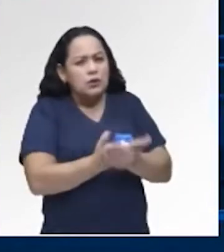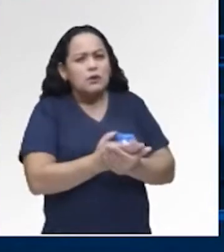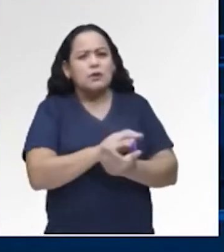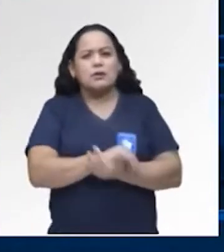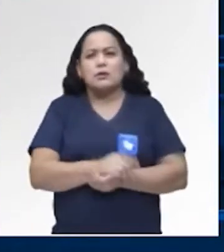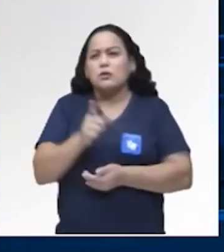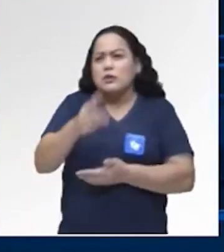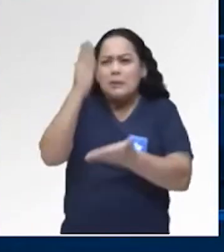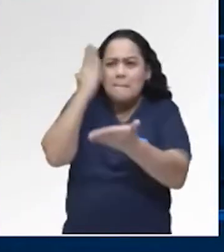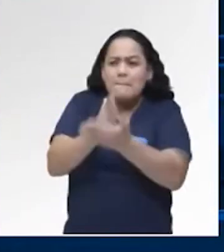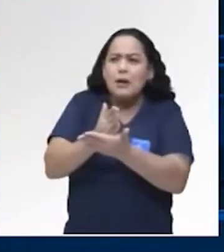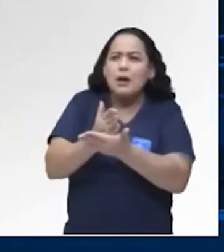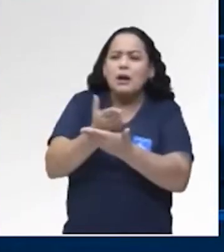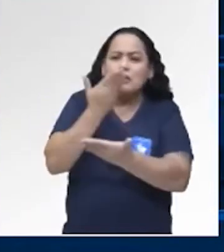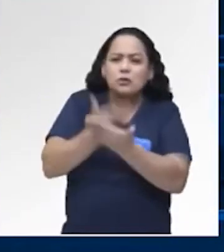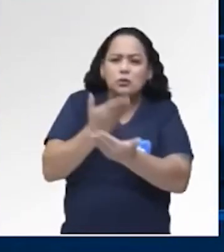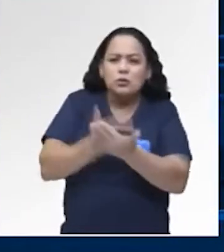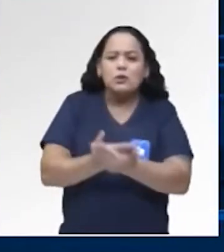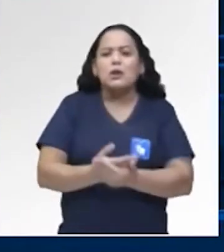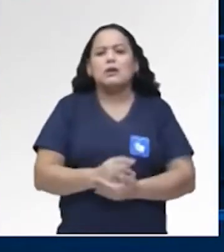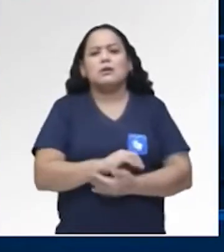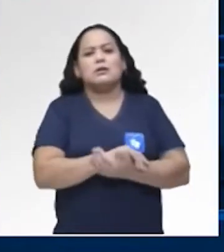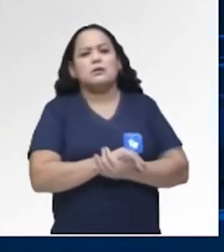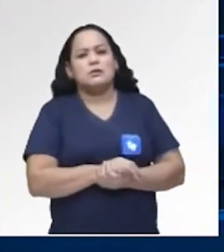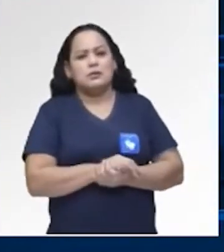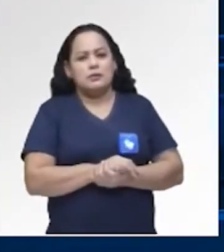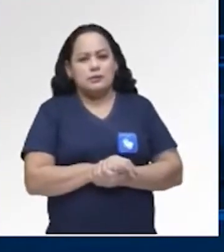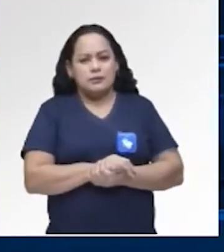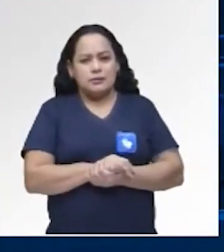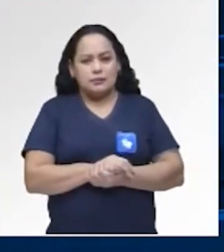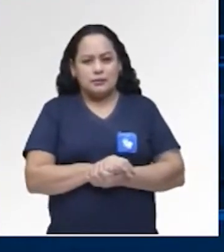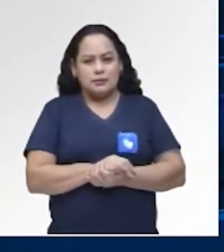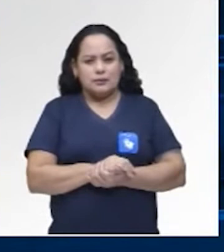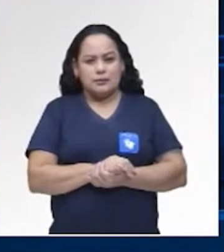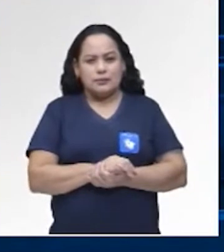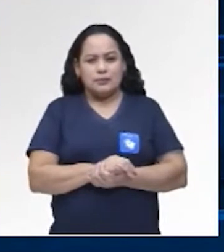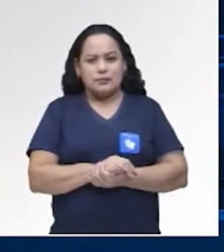parar de estudar? Aí o personagem continua.